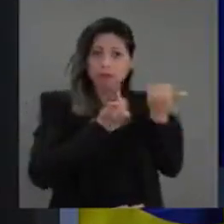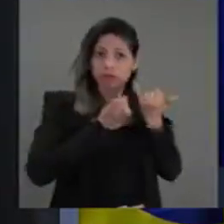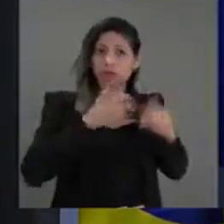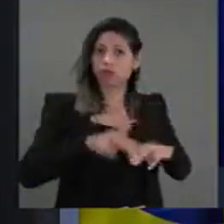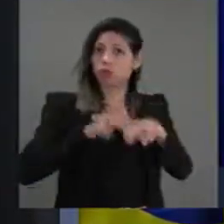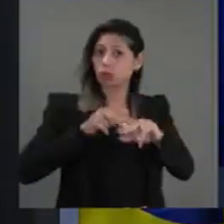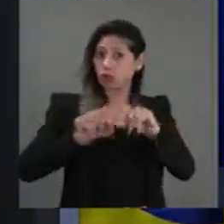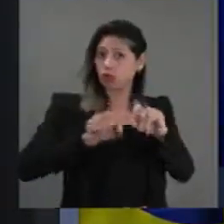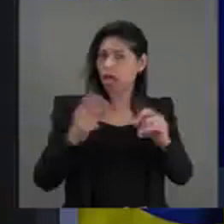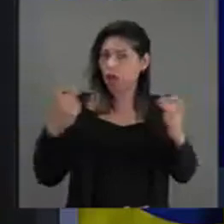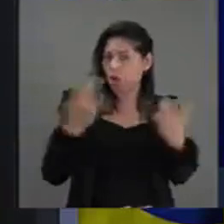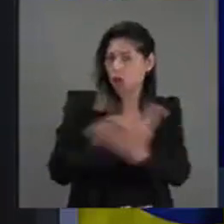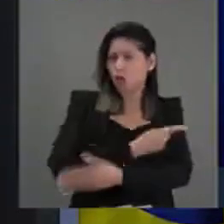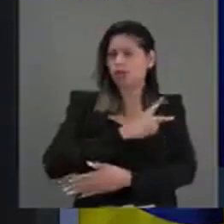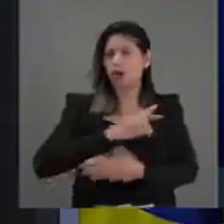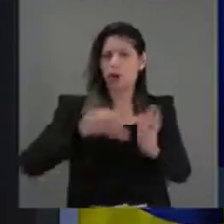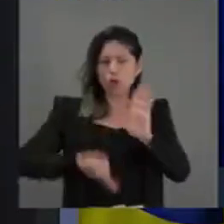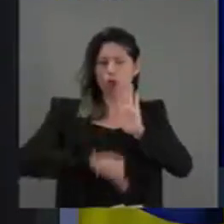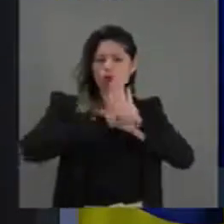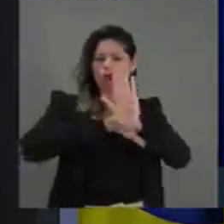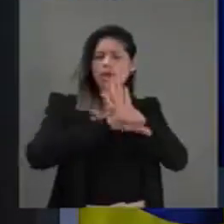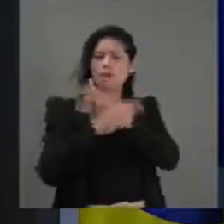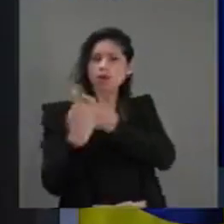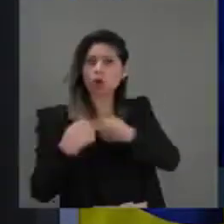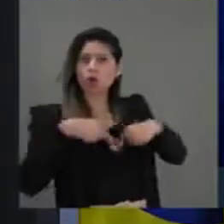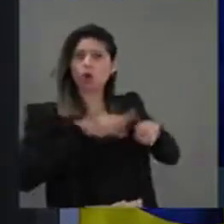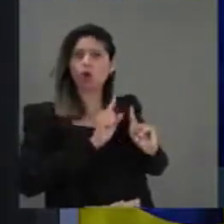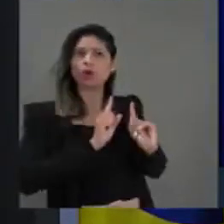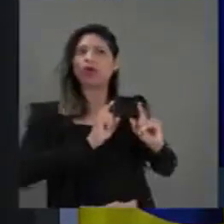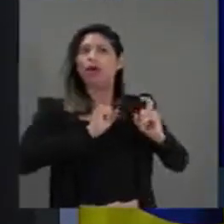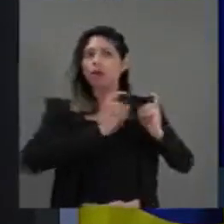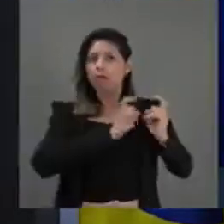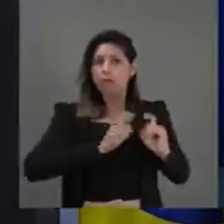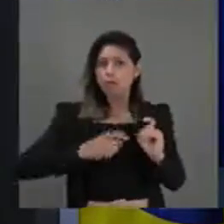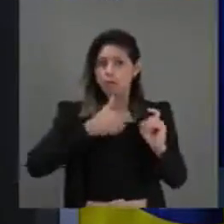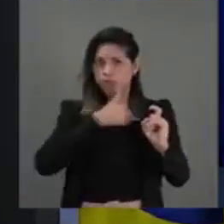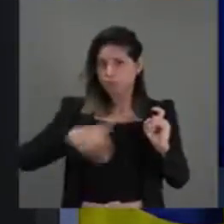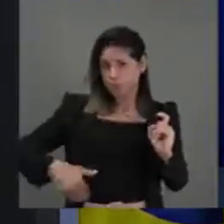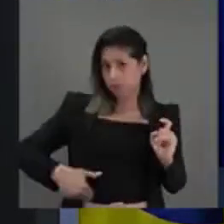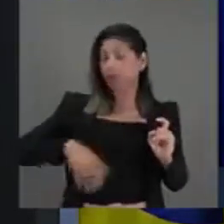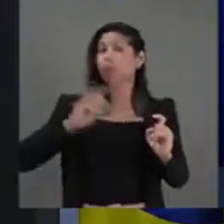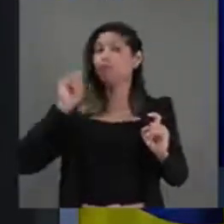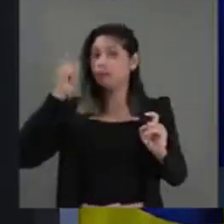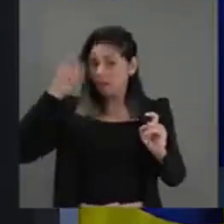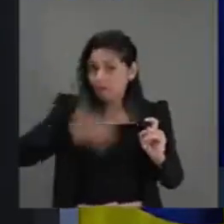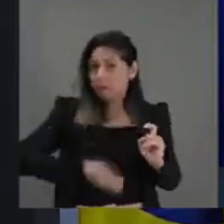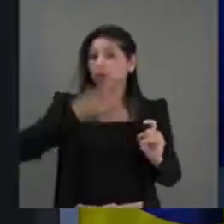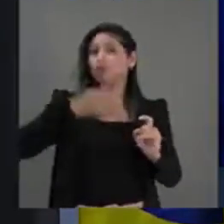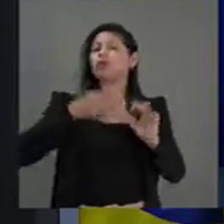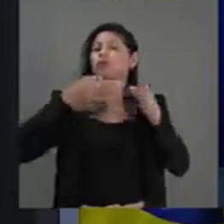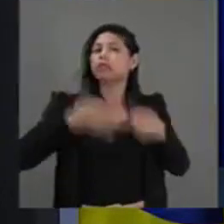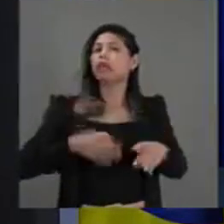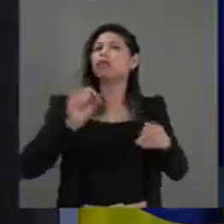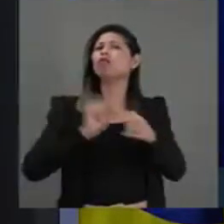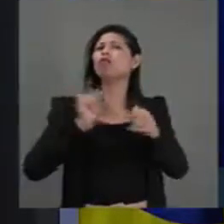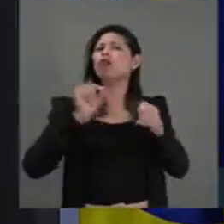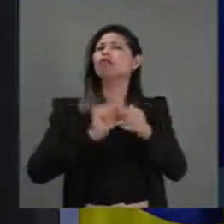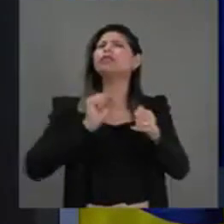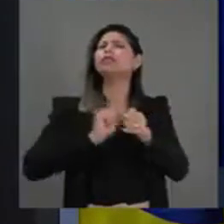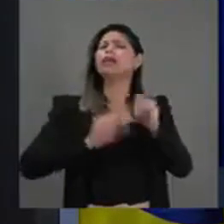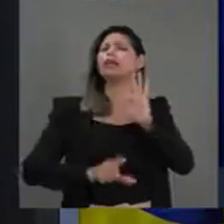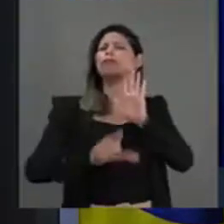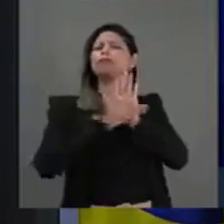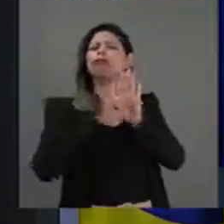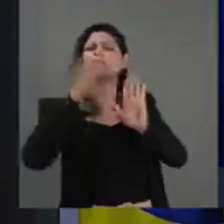de crimes contra a administração pública, que sejam efetivamente tomadas todas as medidas